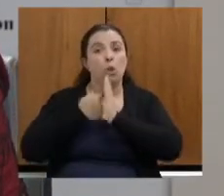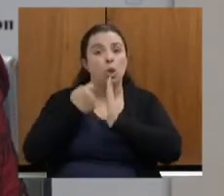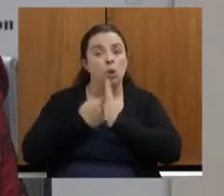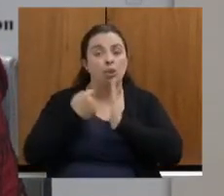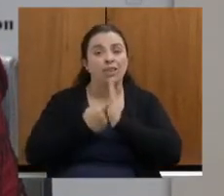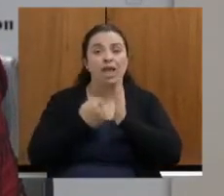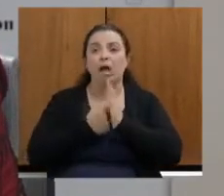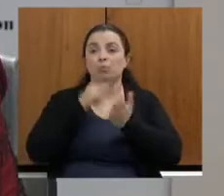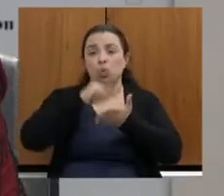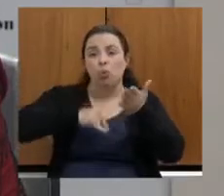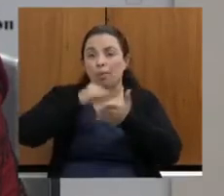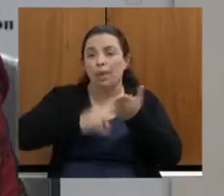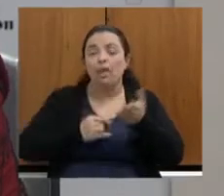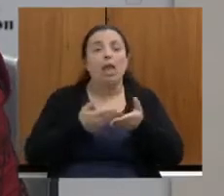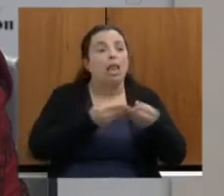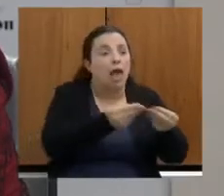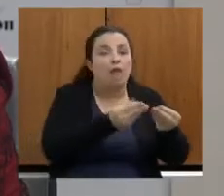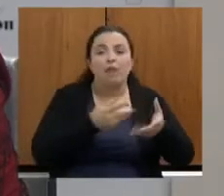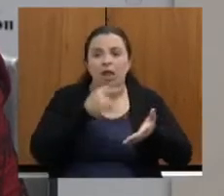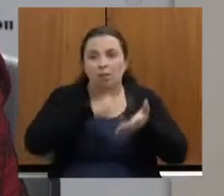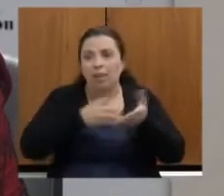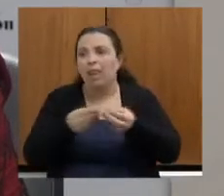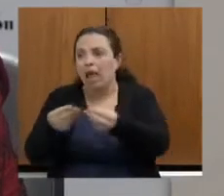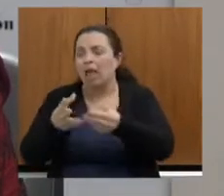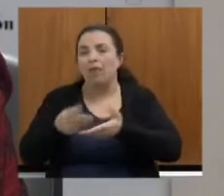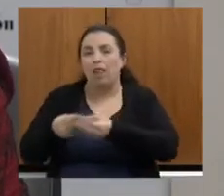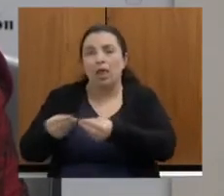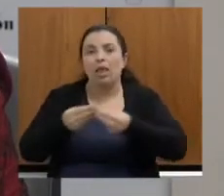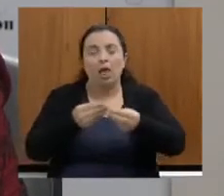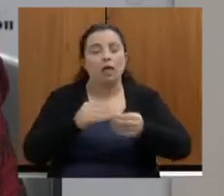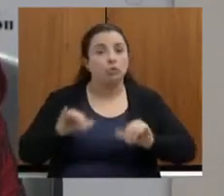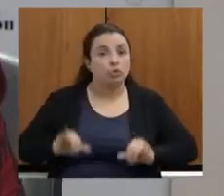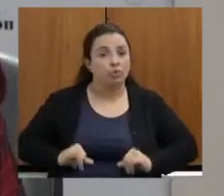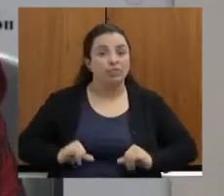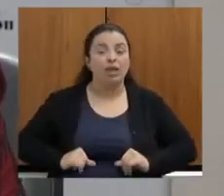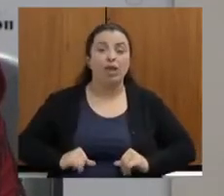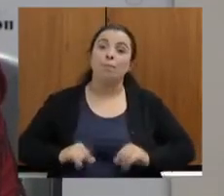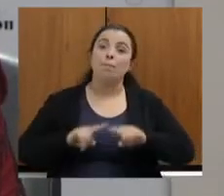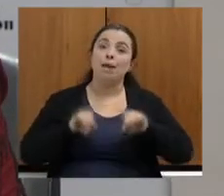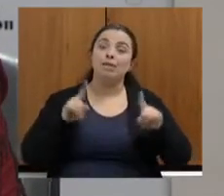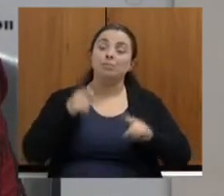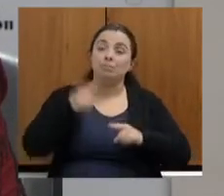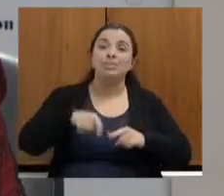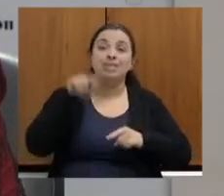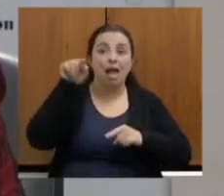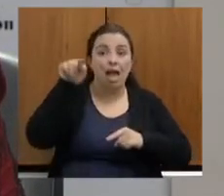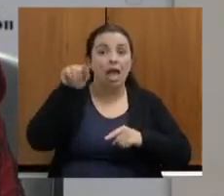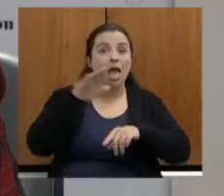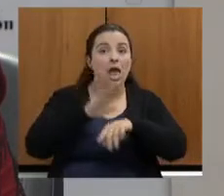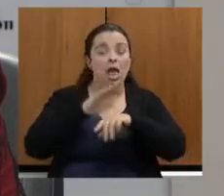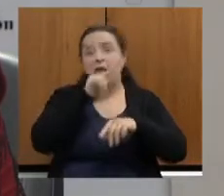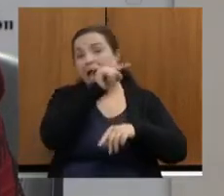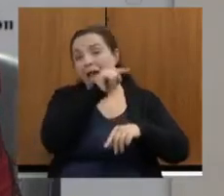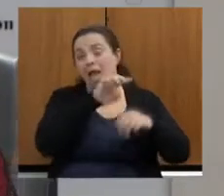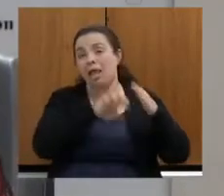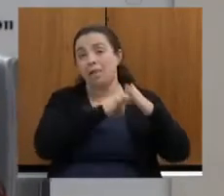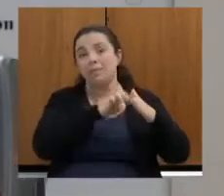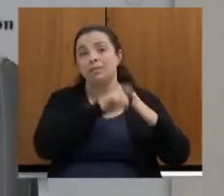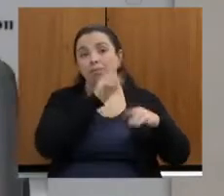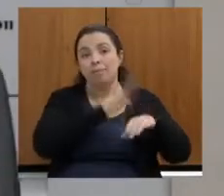do Braço aqui ali eu acho que não gastava nem esse sofrimento todo porque ela ela que tinha que chegar na minha porta eu vim tratado seus animais